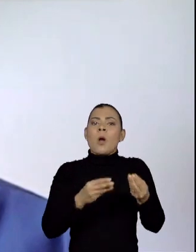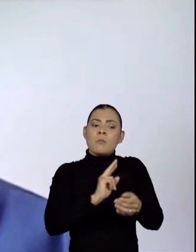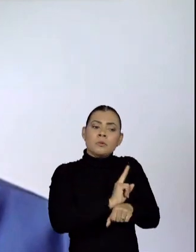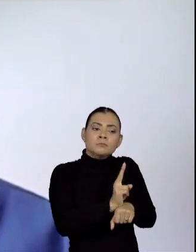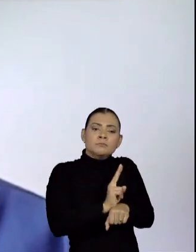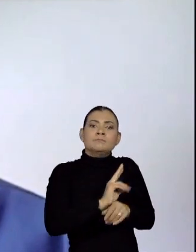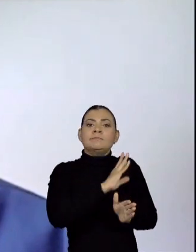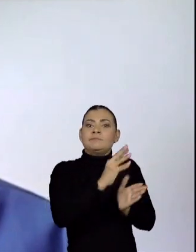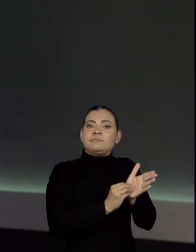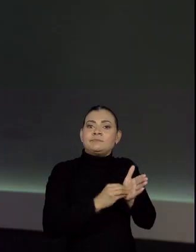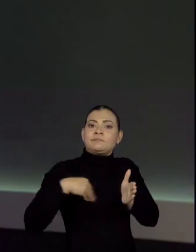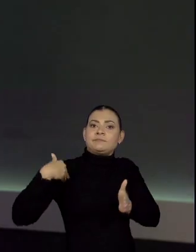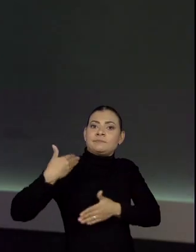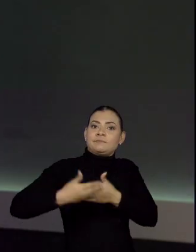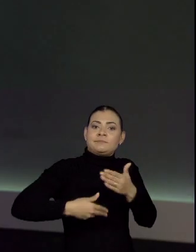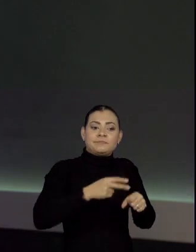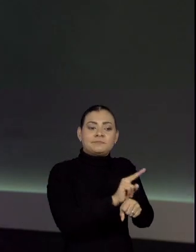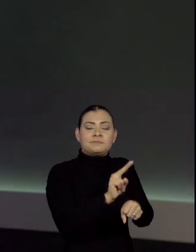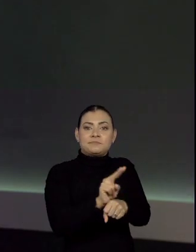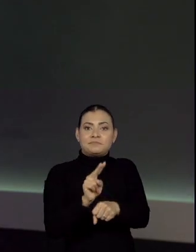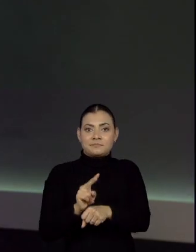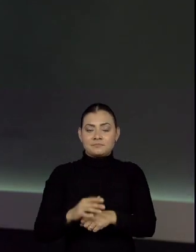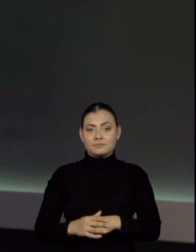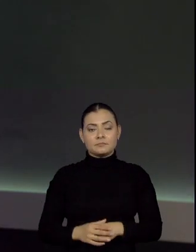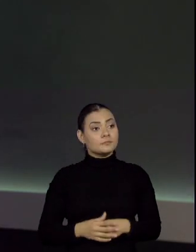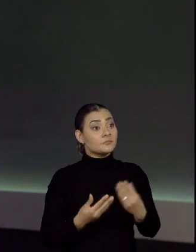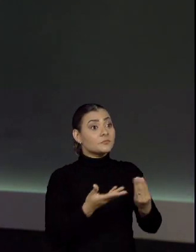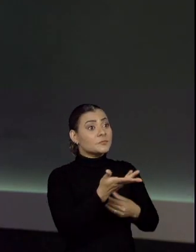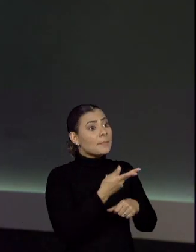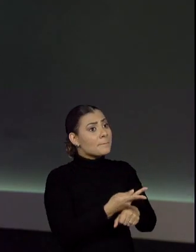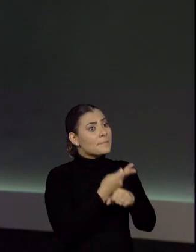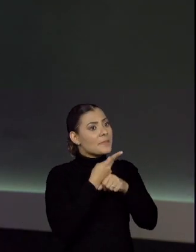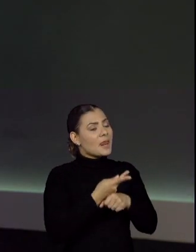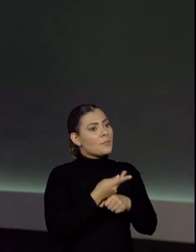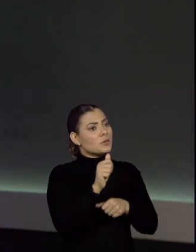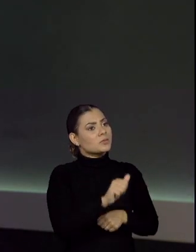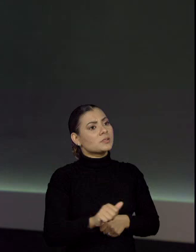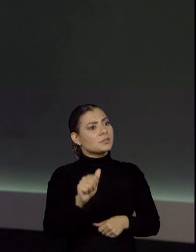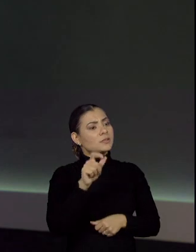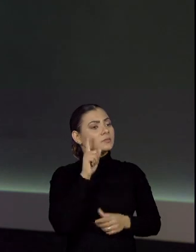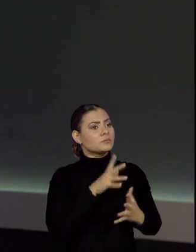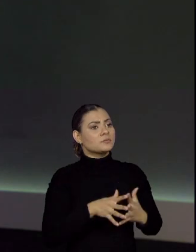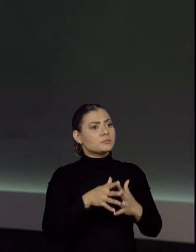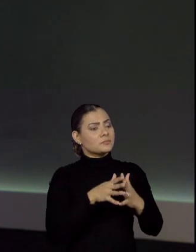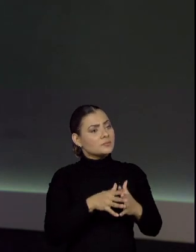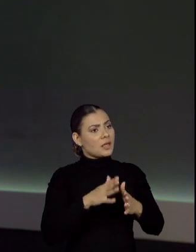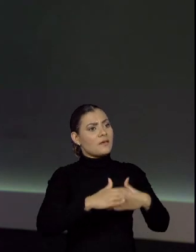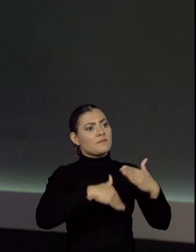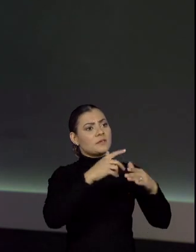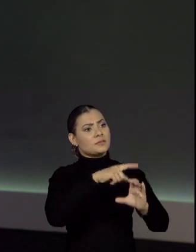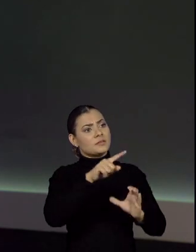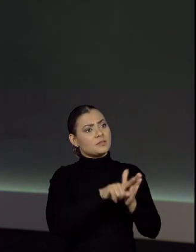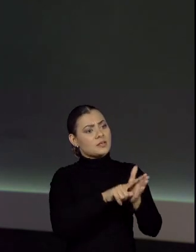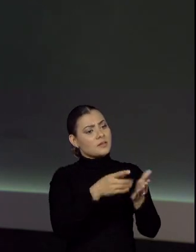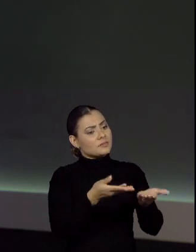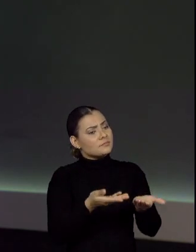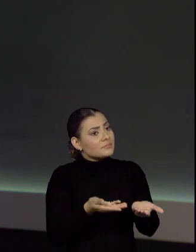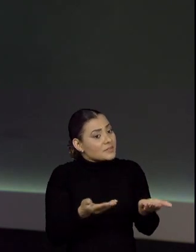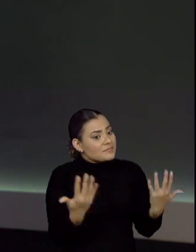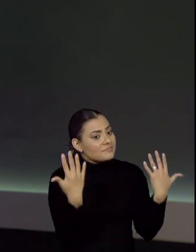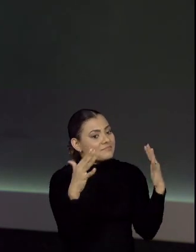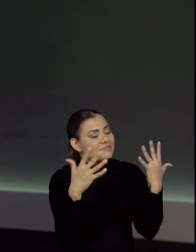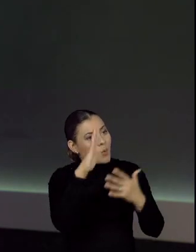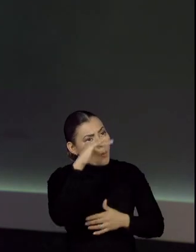que ser preservada. Como é que foi para o senhor receber esse prêmio da Associação Americana para o Avanço da Ciência, que faz